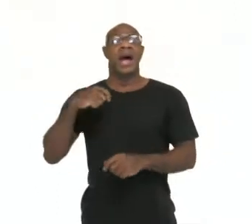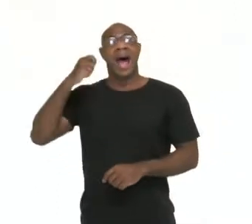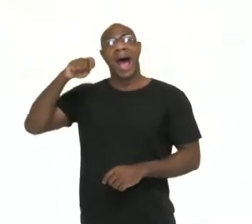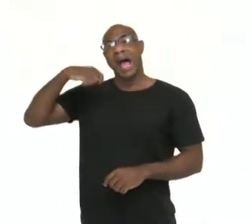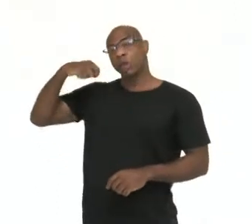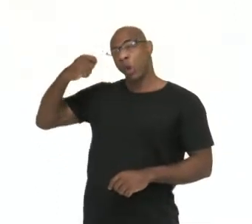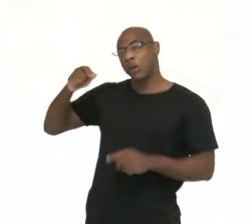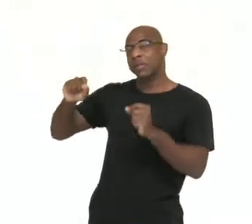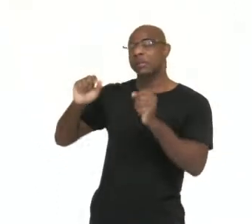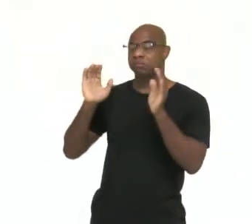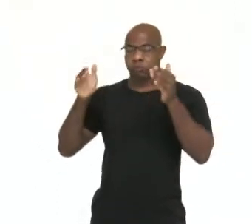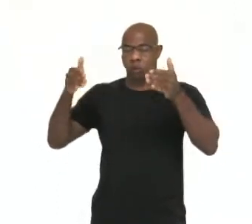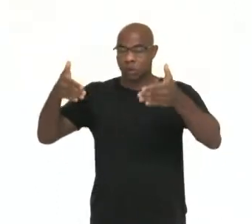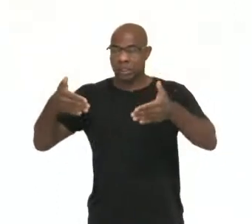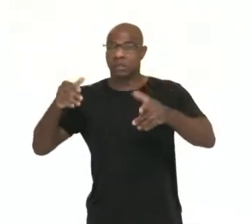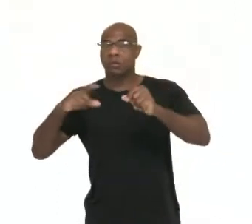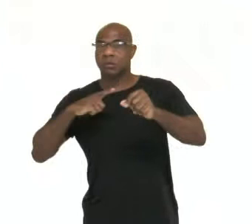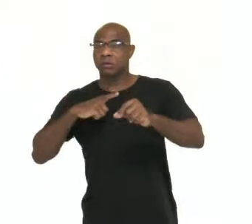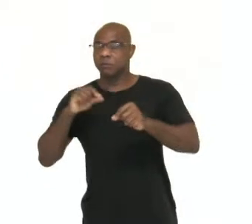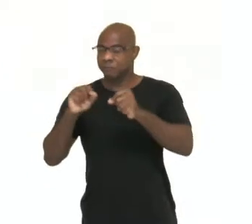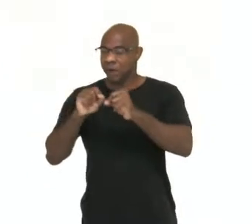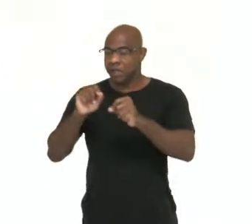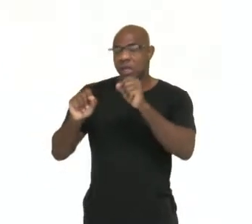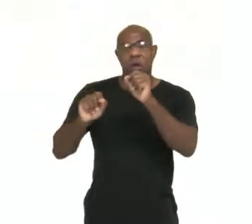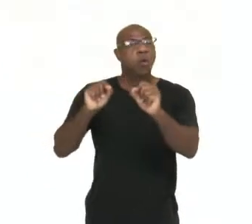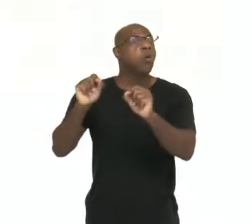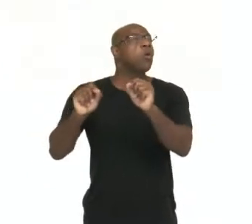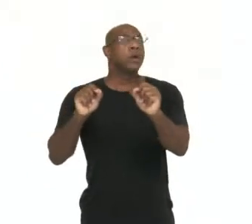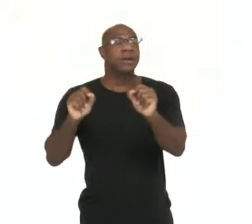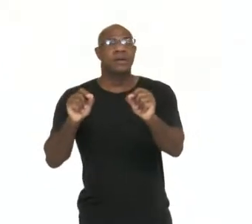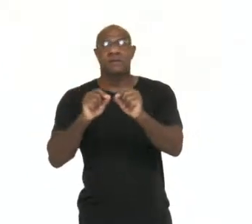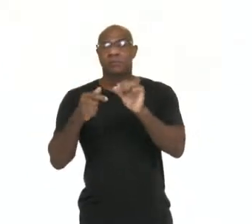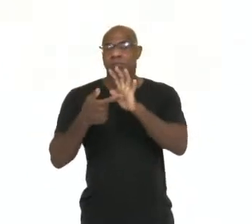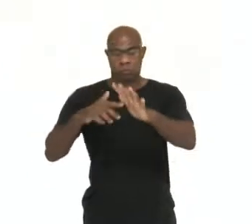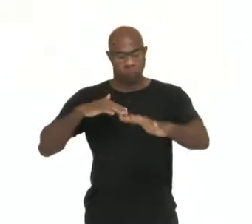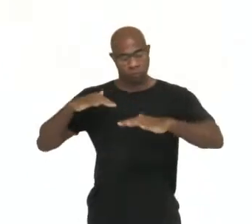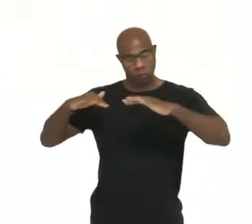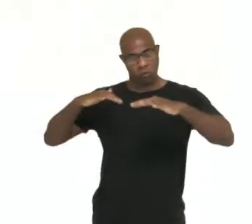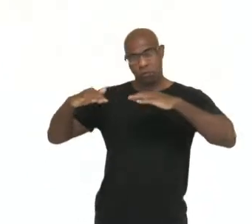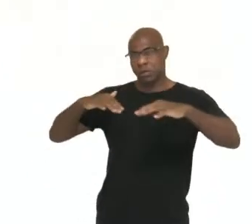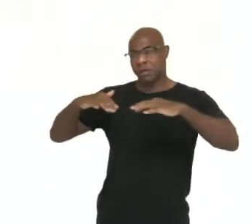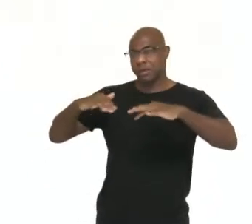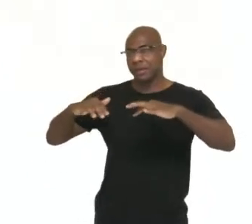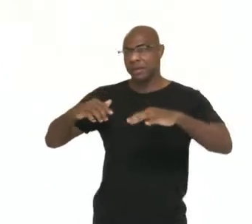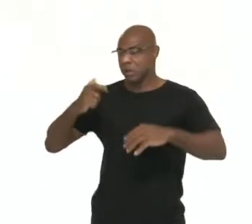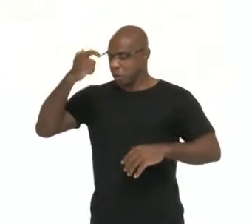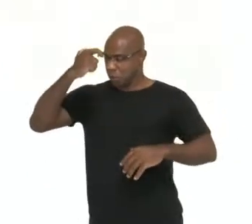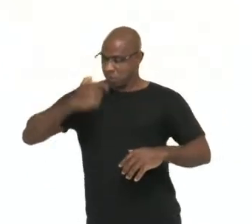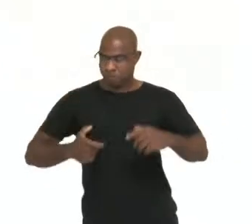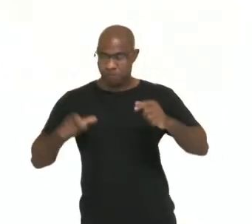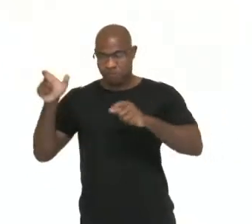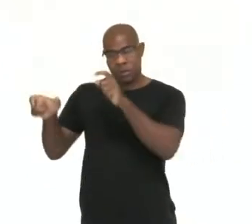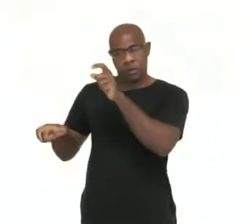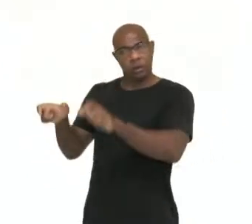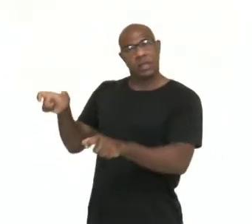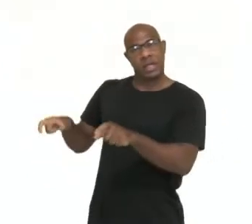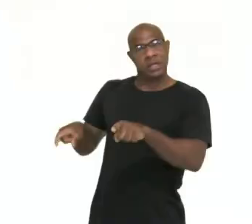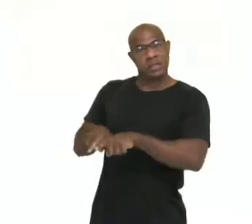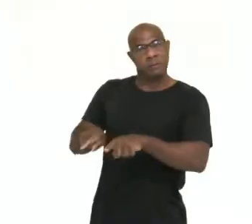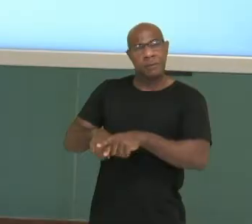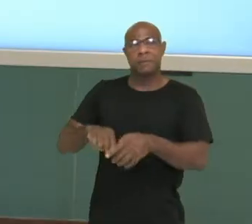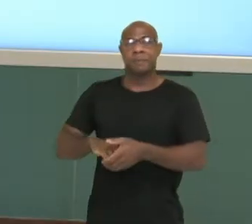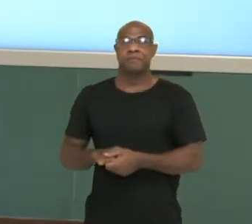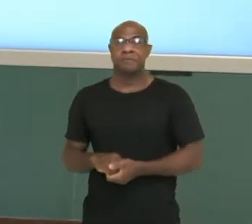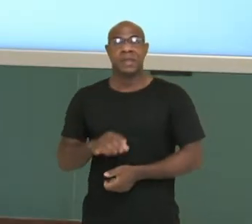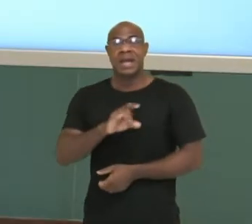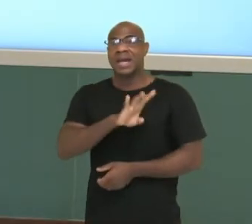se concentravam mais na construção e no desenvolvimento de suas personagens propriamente dito. Então,